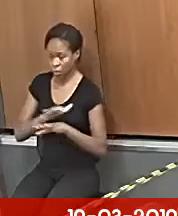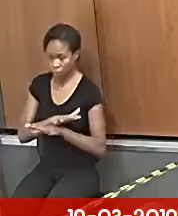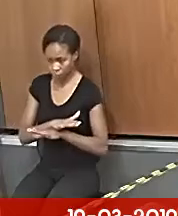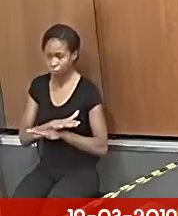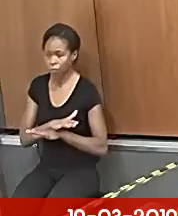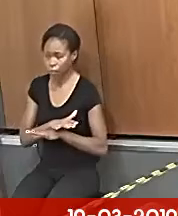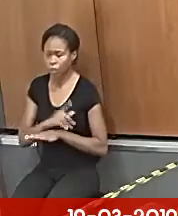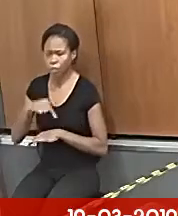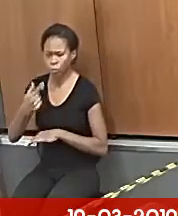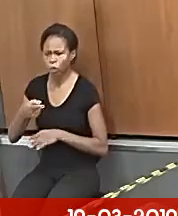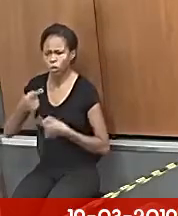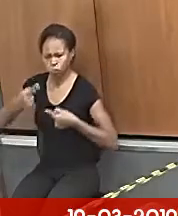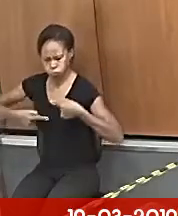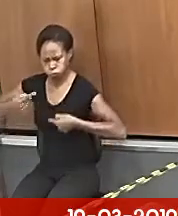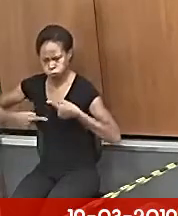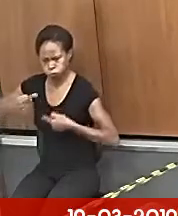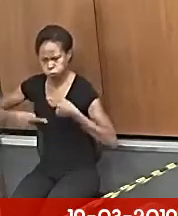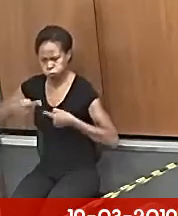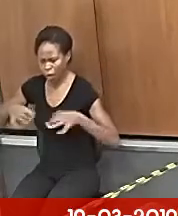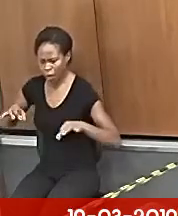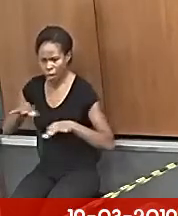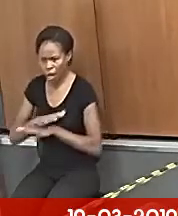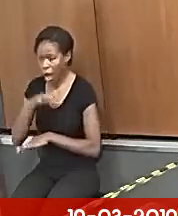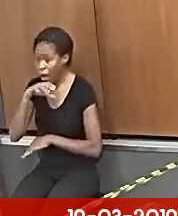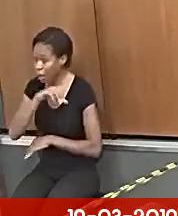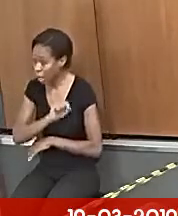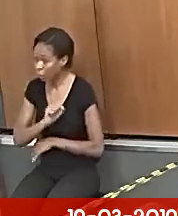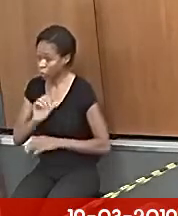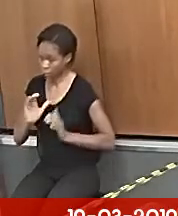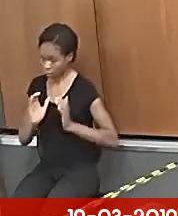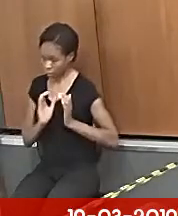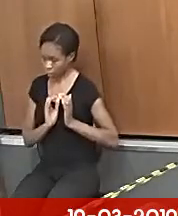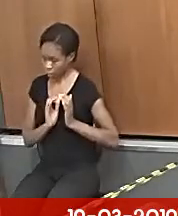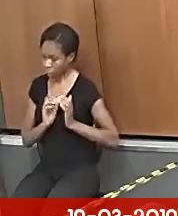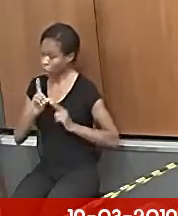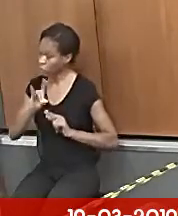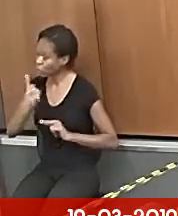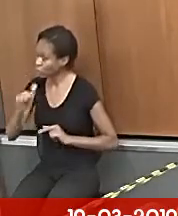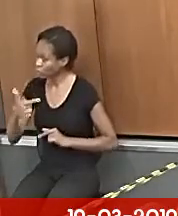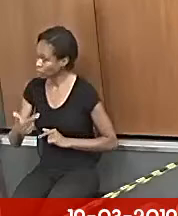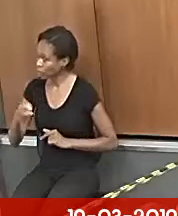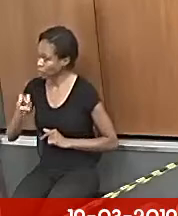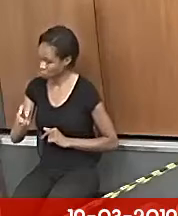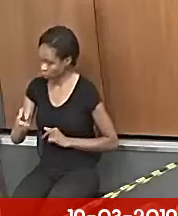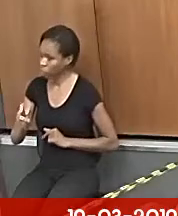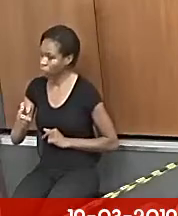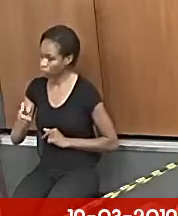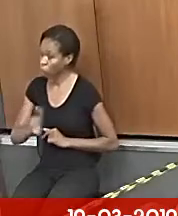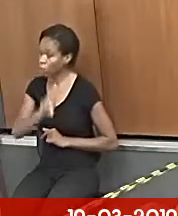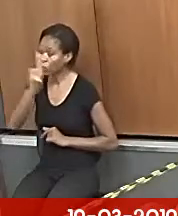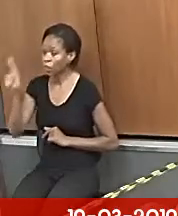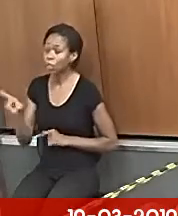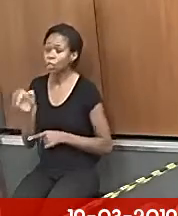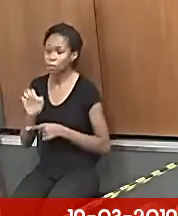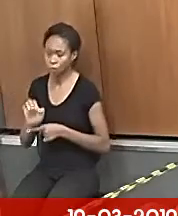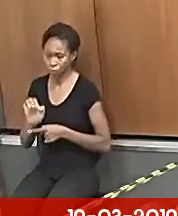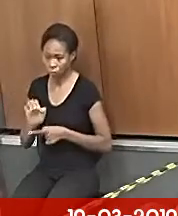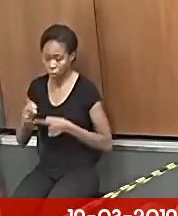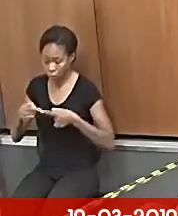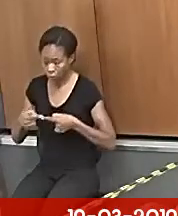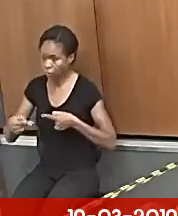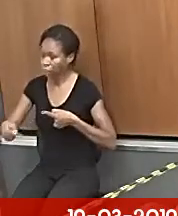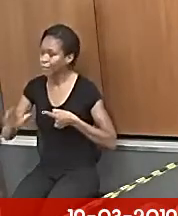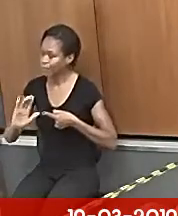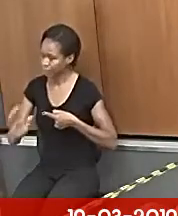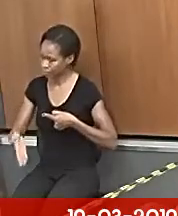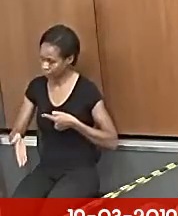vamos discutir muito rapidamente as apaes que o dia 25 dia estadual jataí semana que vem dia 25 e